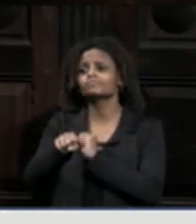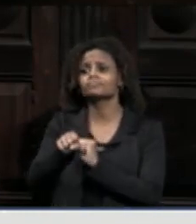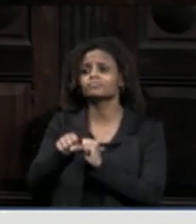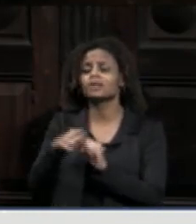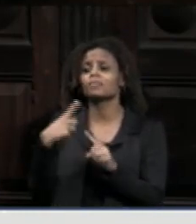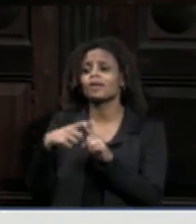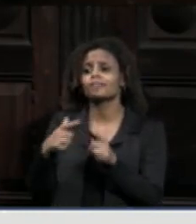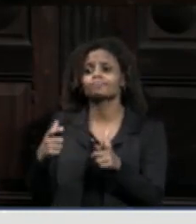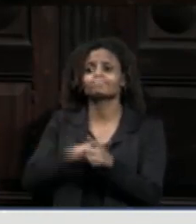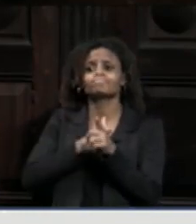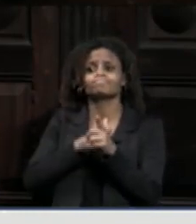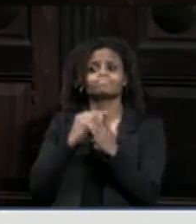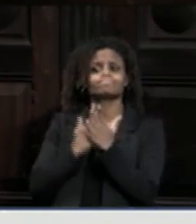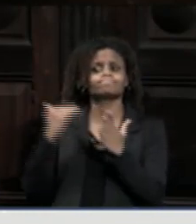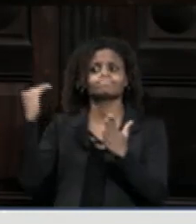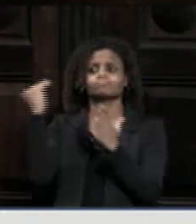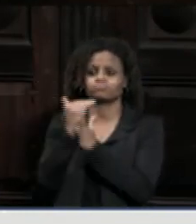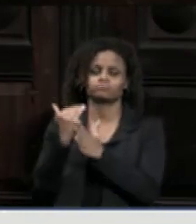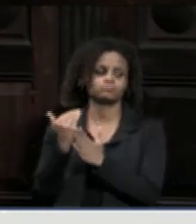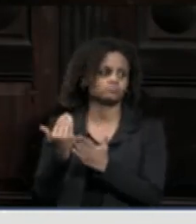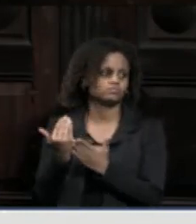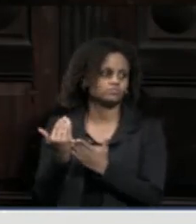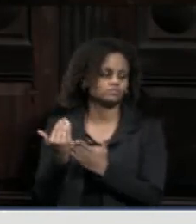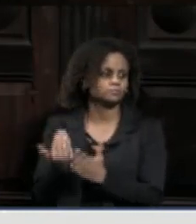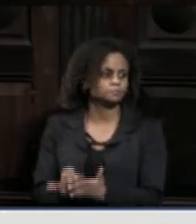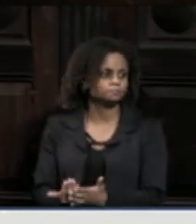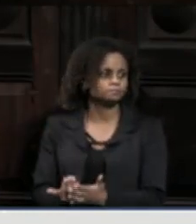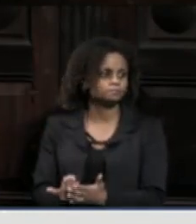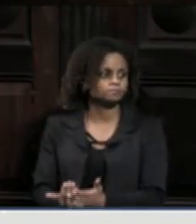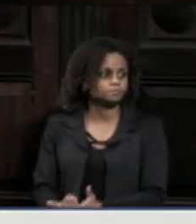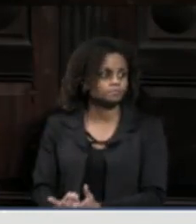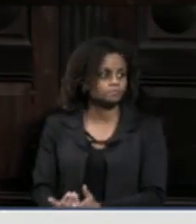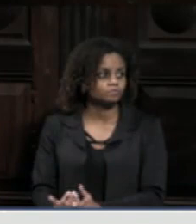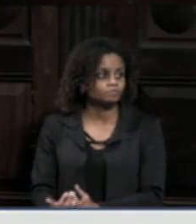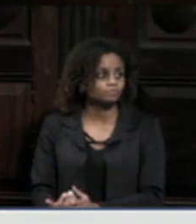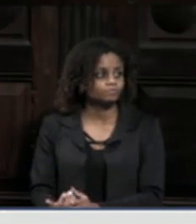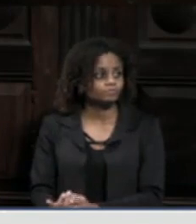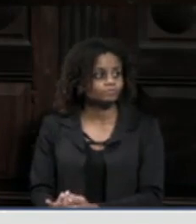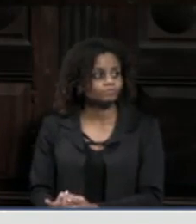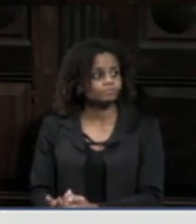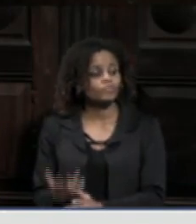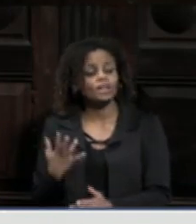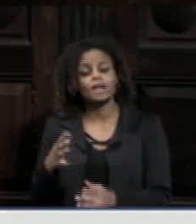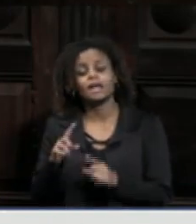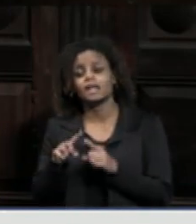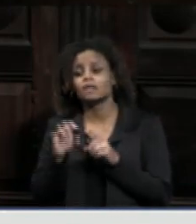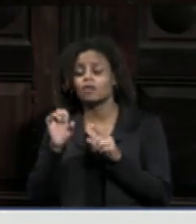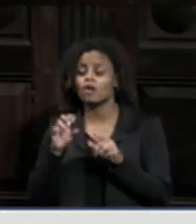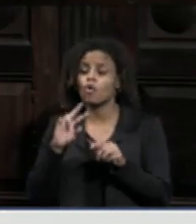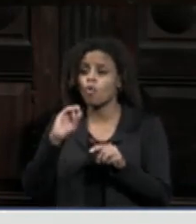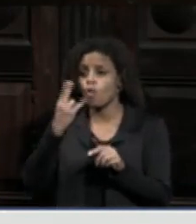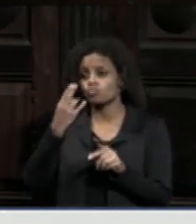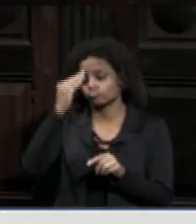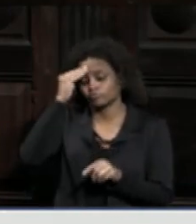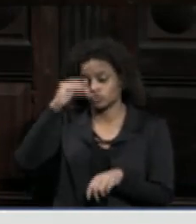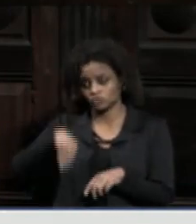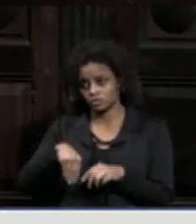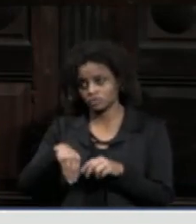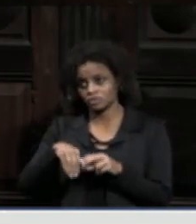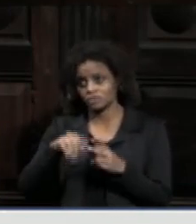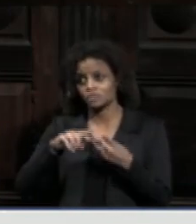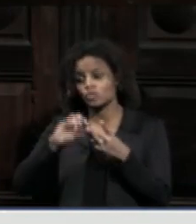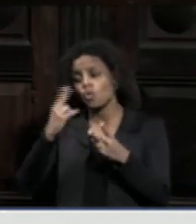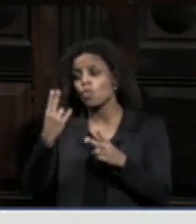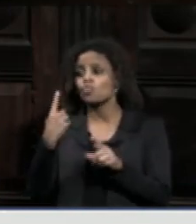grande. Não conclui o curso ou não frequenta regularmente as aulas, que não